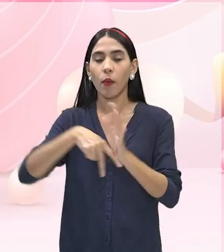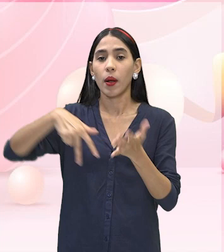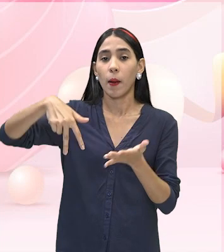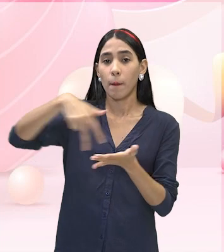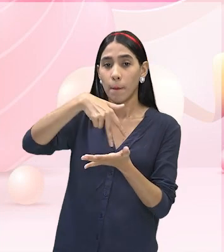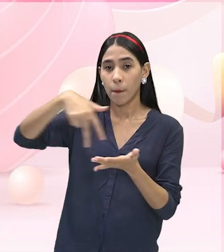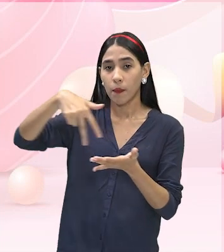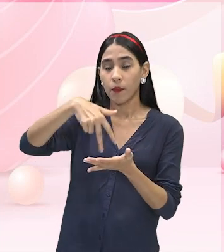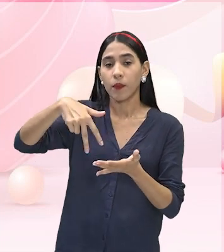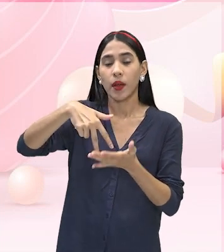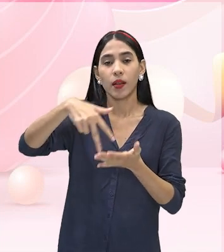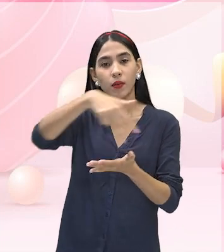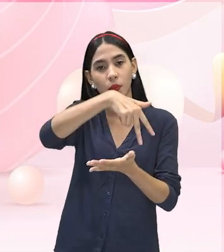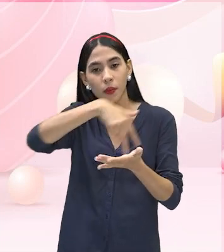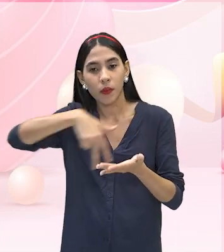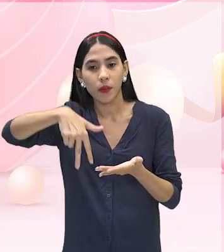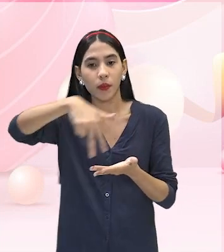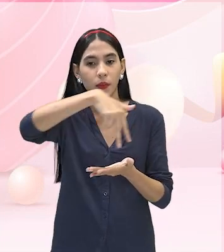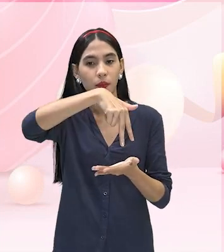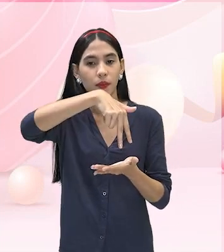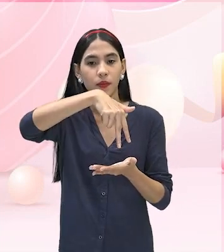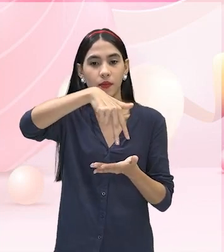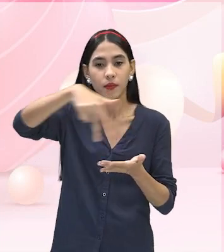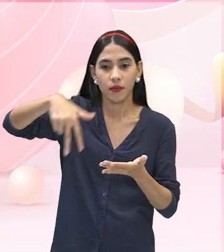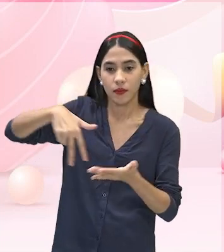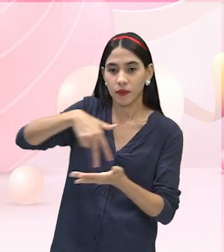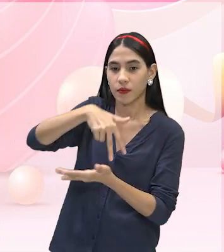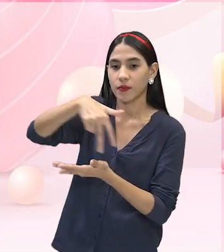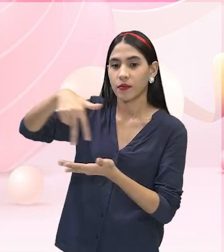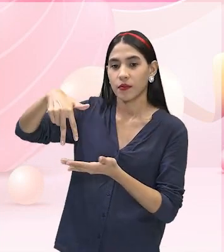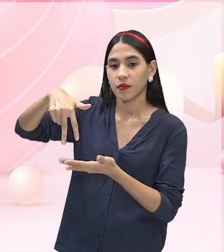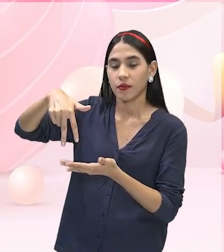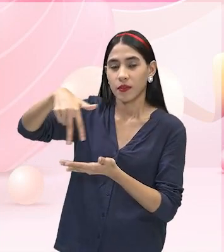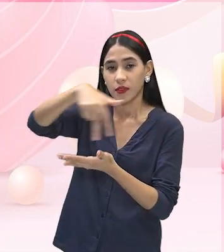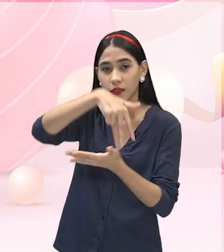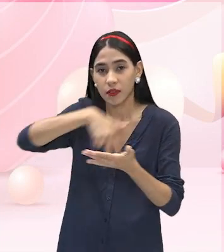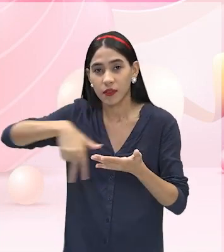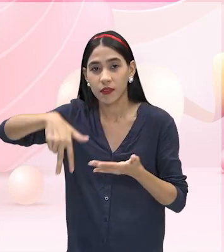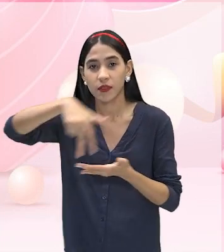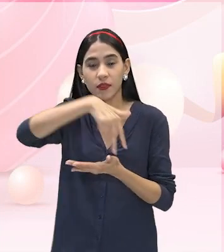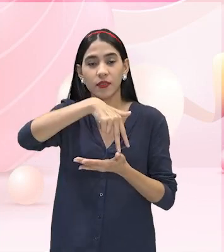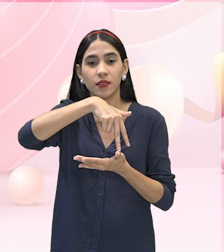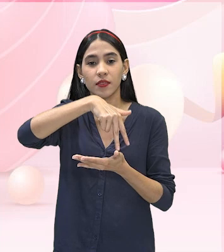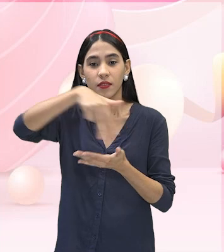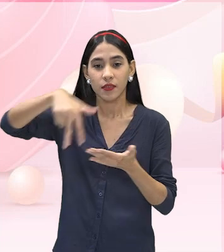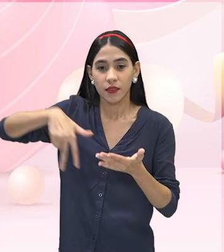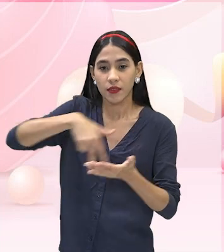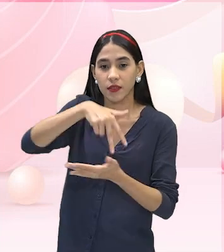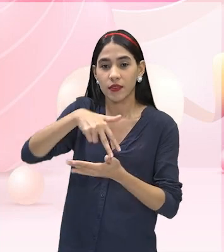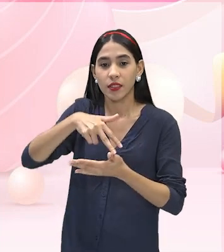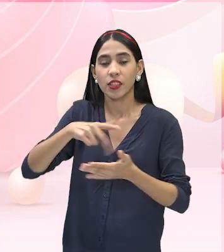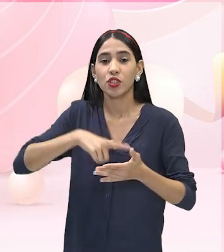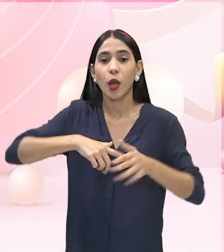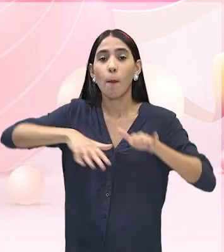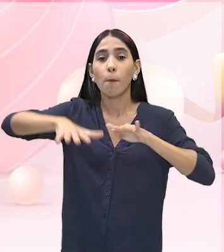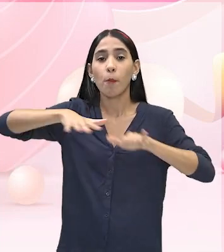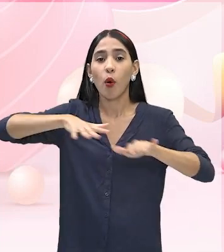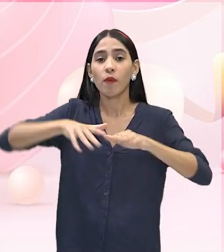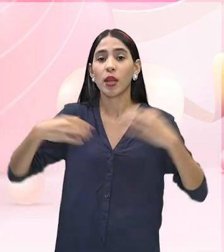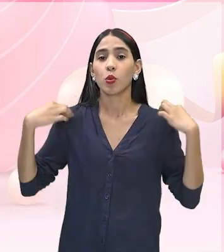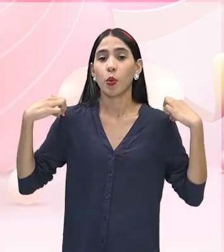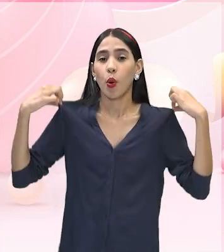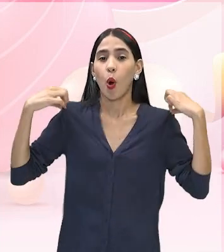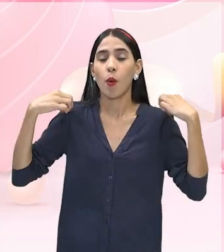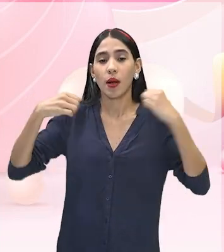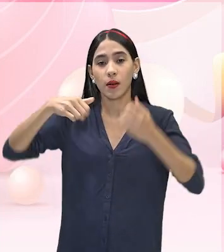as damas faziam, né? Na hora que rodopiava, o que acontecia? Os vestidos abriam,